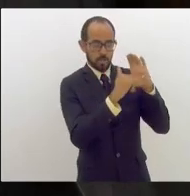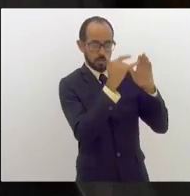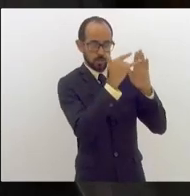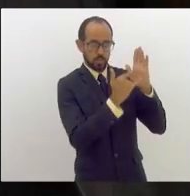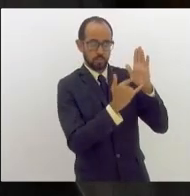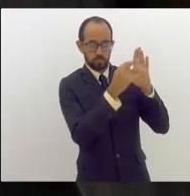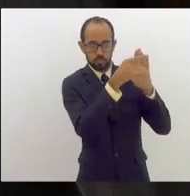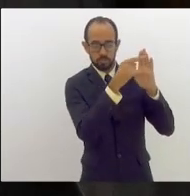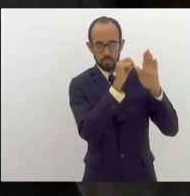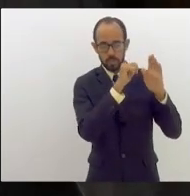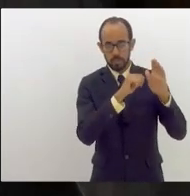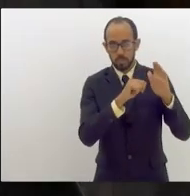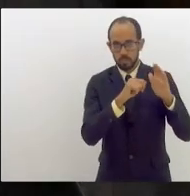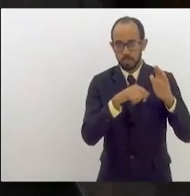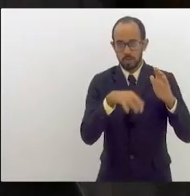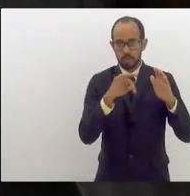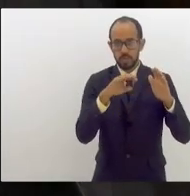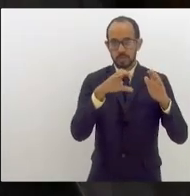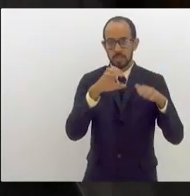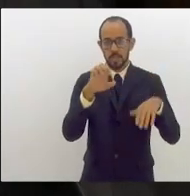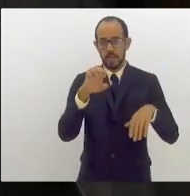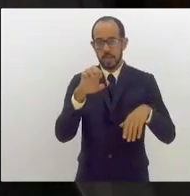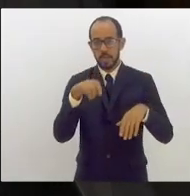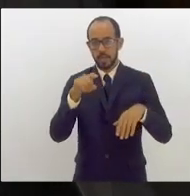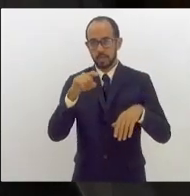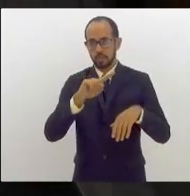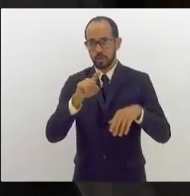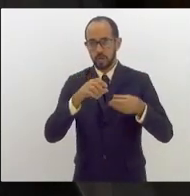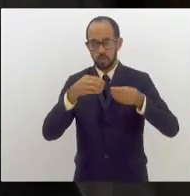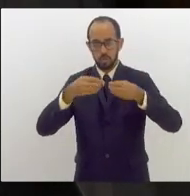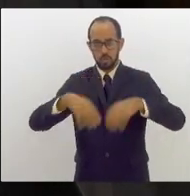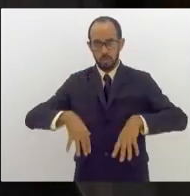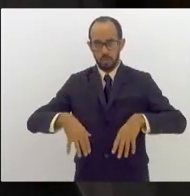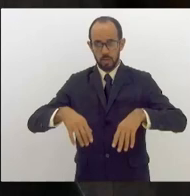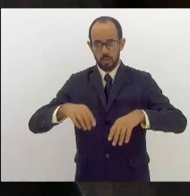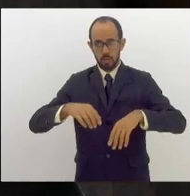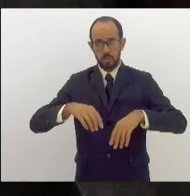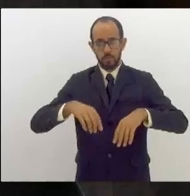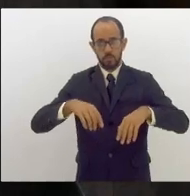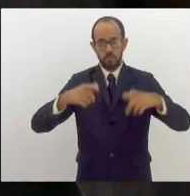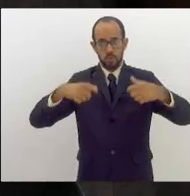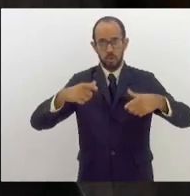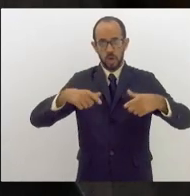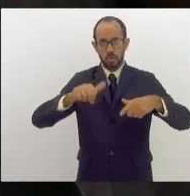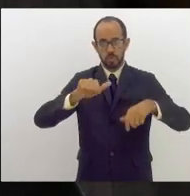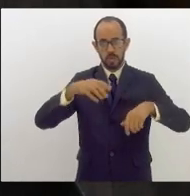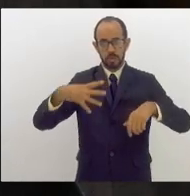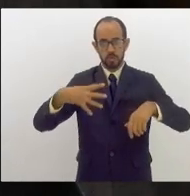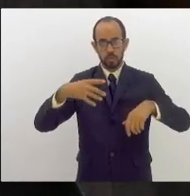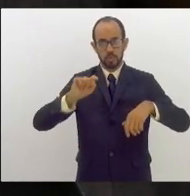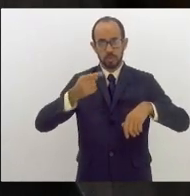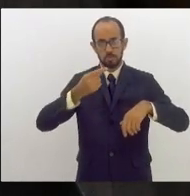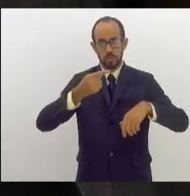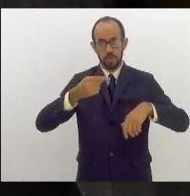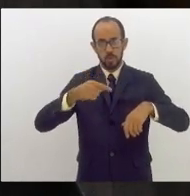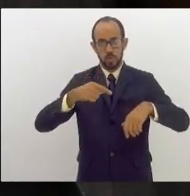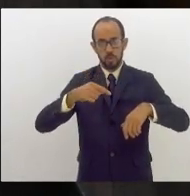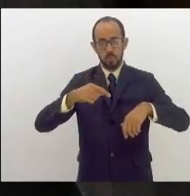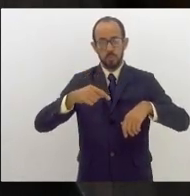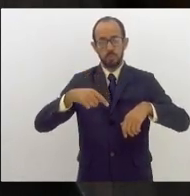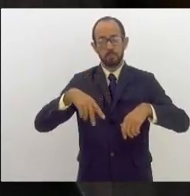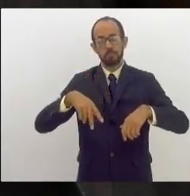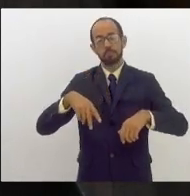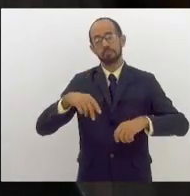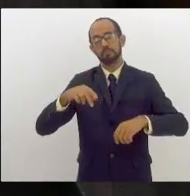uma recomendação de não desperdiçarmos um espaço de 14 mil metros quadrados no coração do Rio de Janeiro por